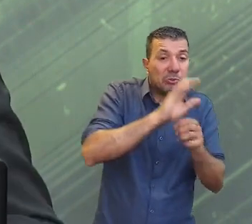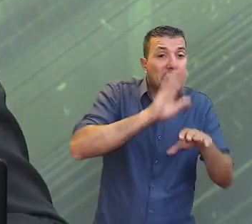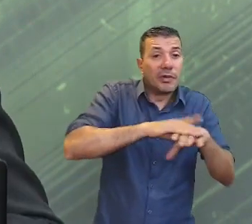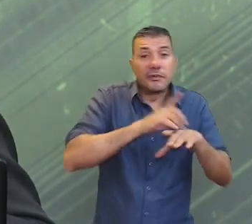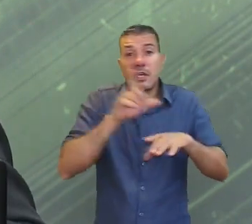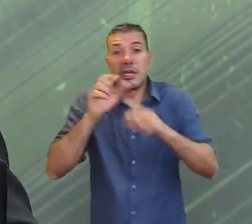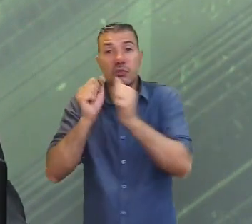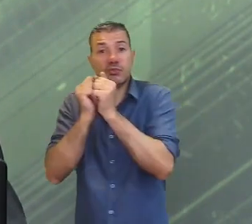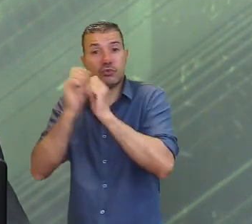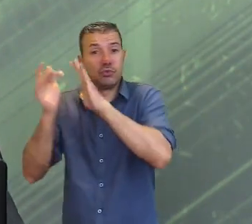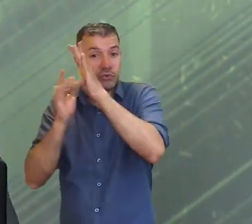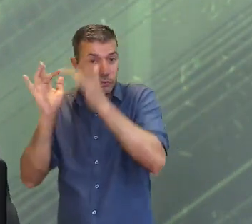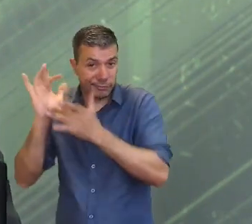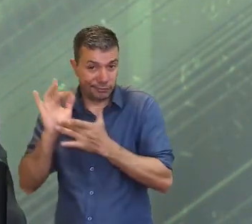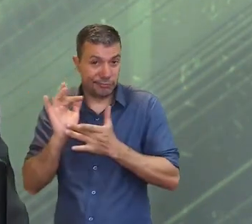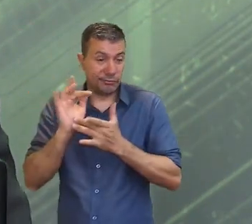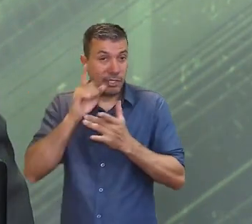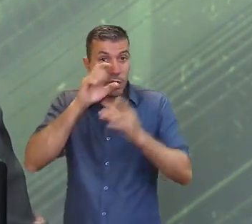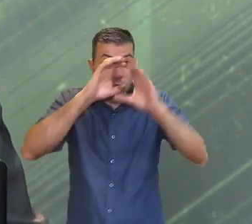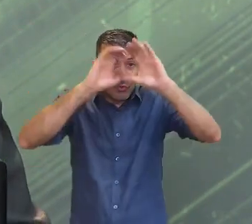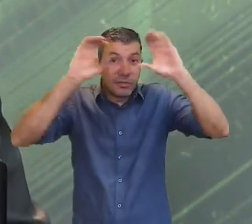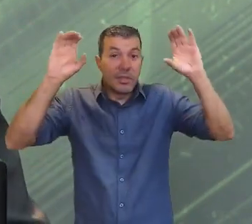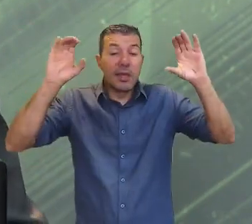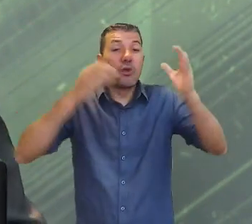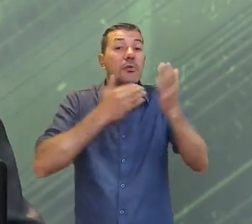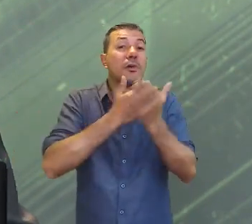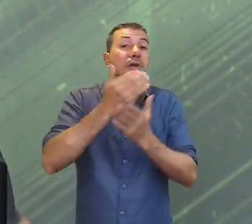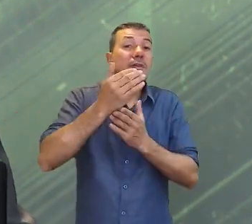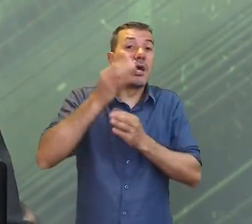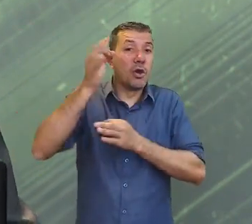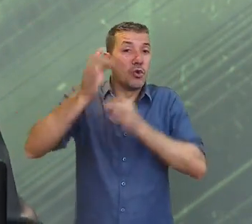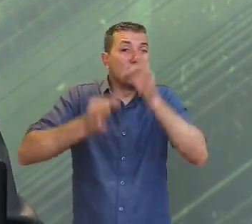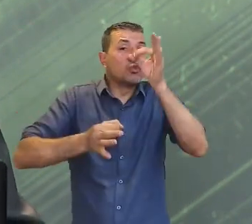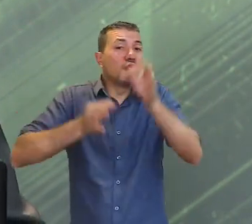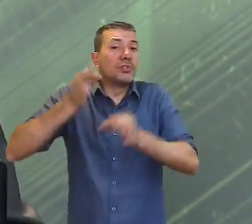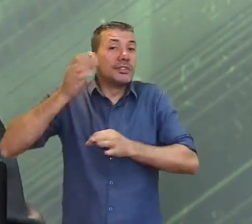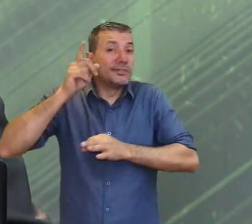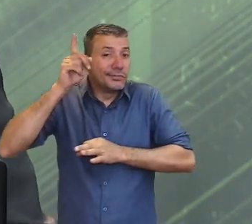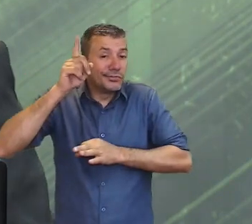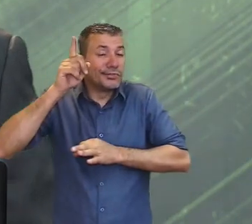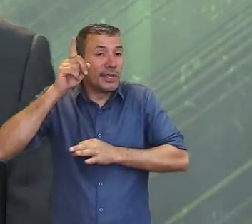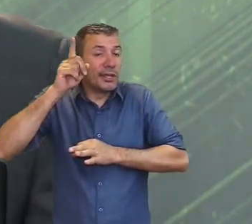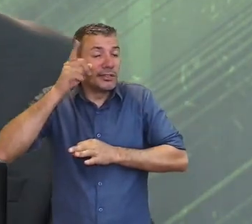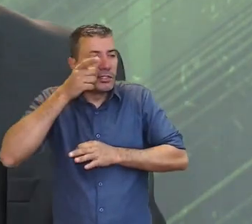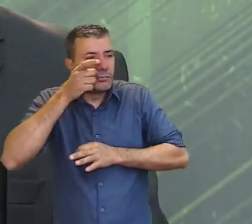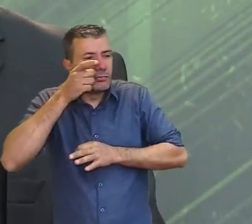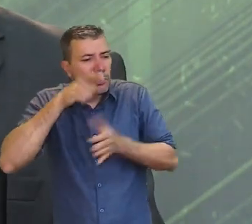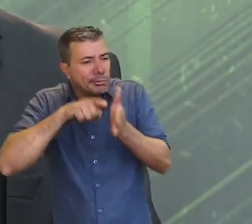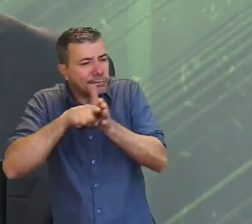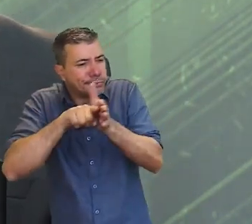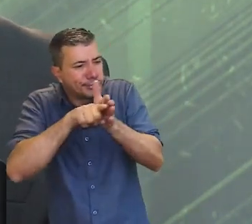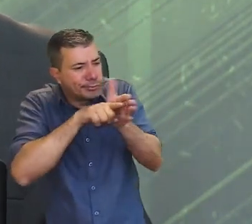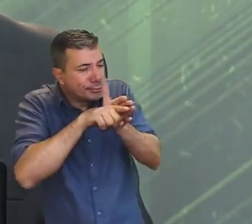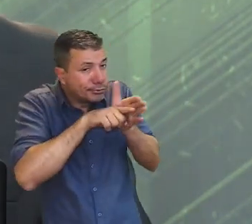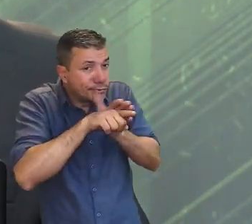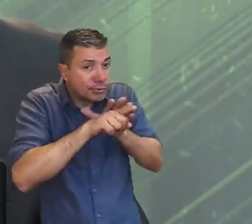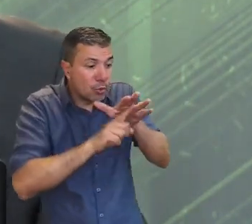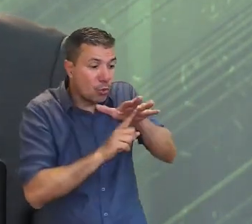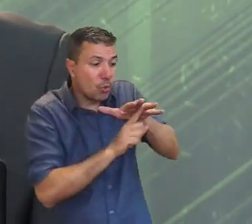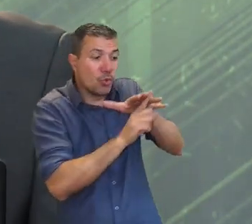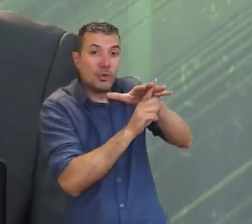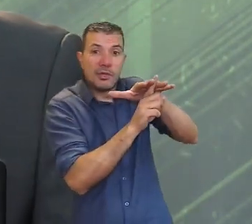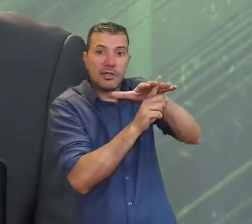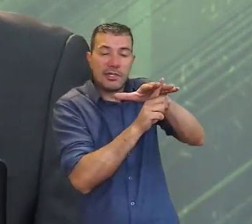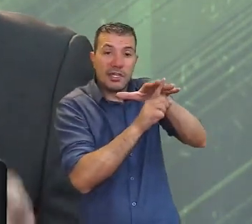essa profecia nos ensina é que no céu se iniciaria o juízo de investigação e quando este terminasse, o chifre pequeno